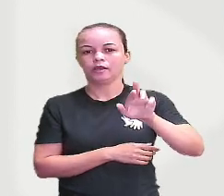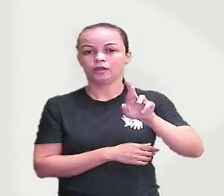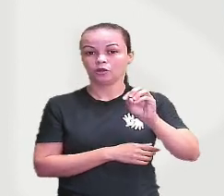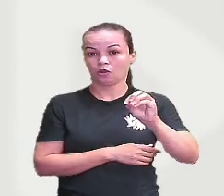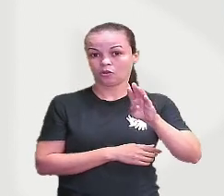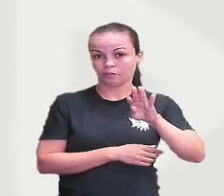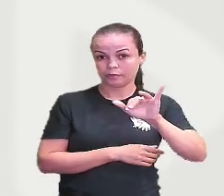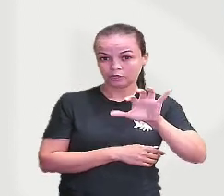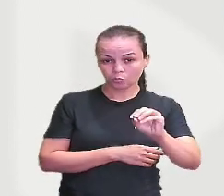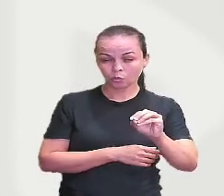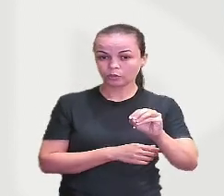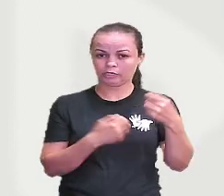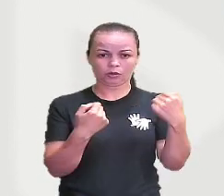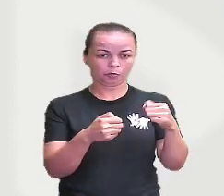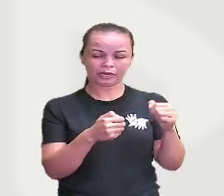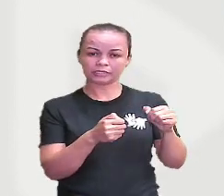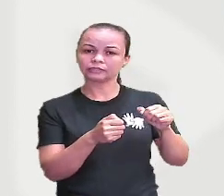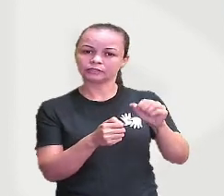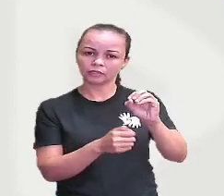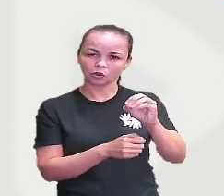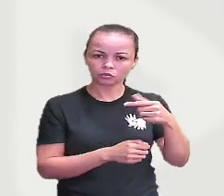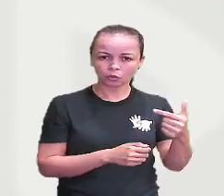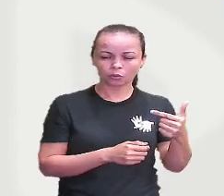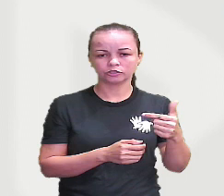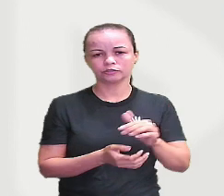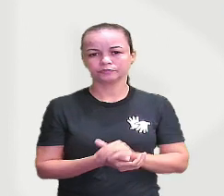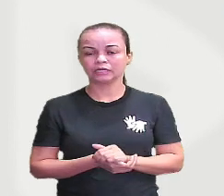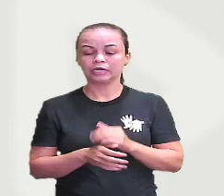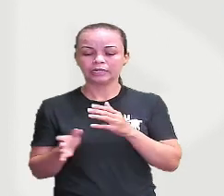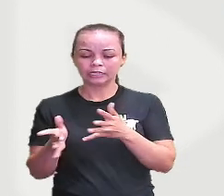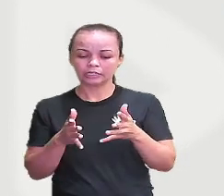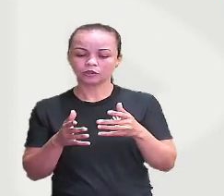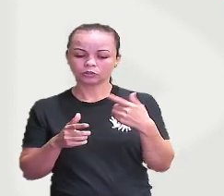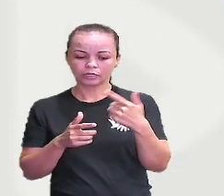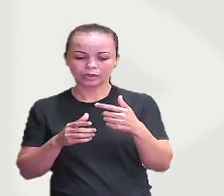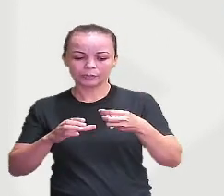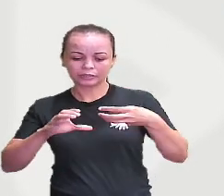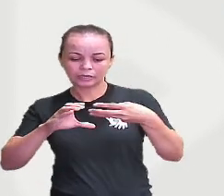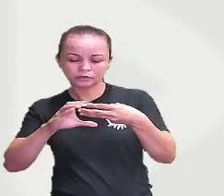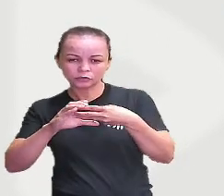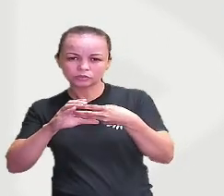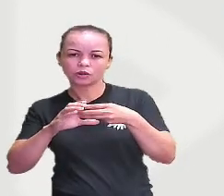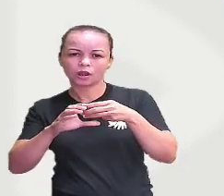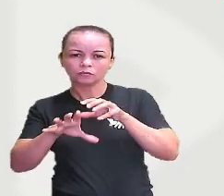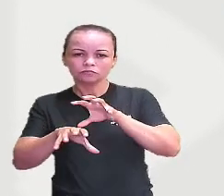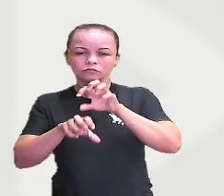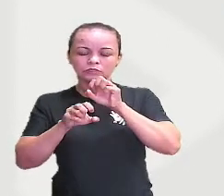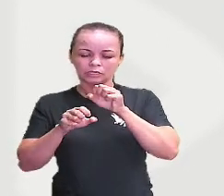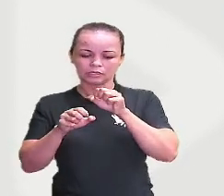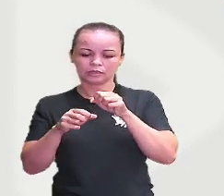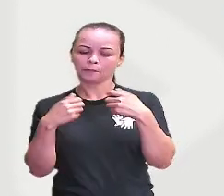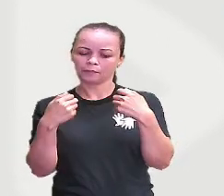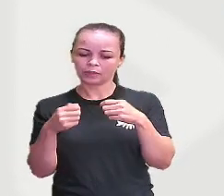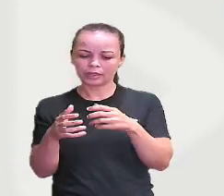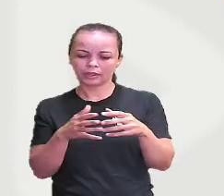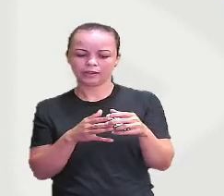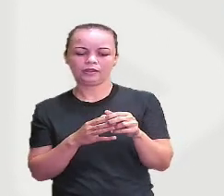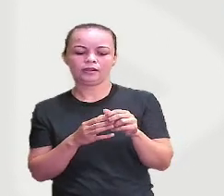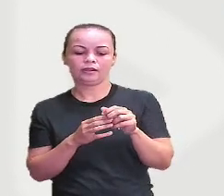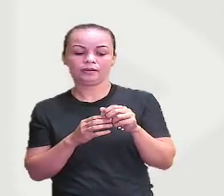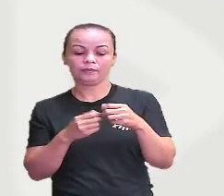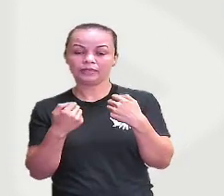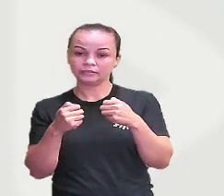oxigênio. Enquanto a respiração celular é um processo aeróbio. A fermentação não apresenta